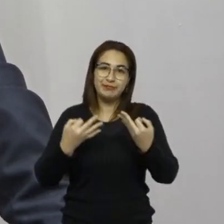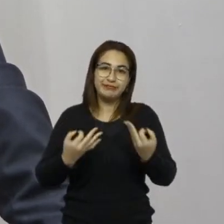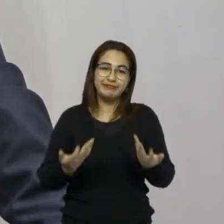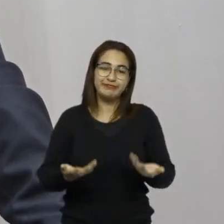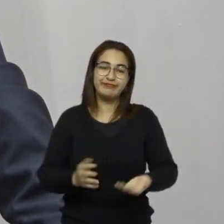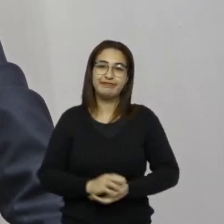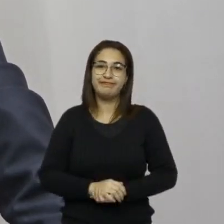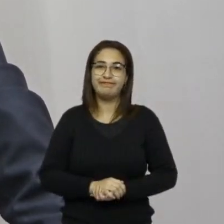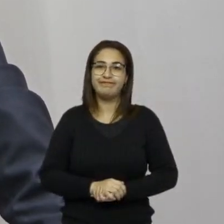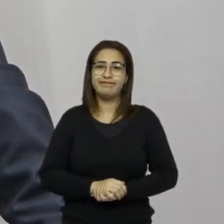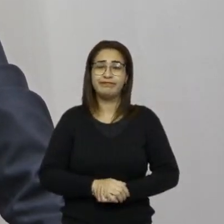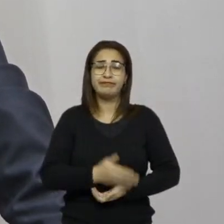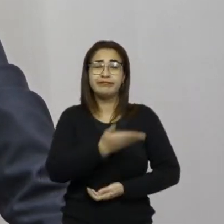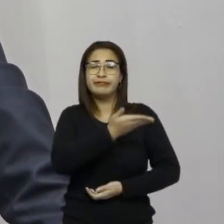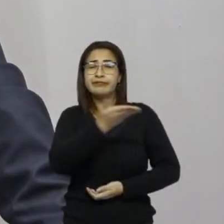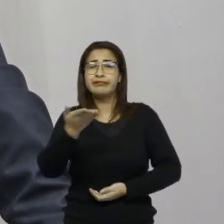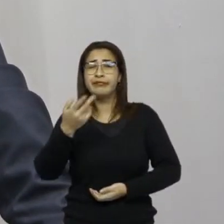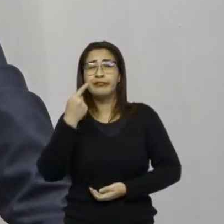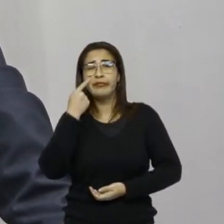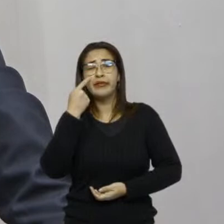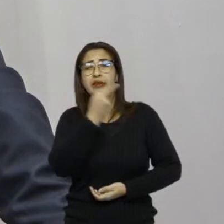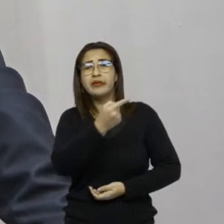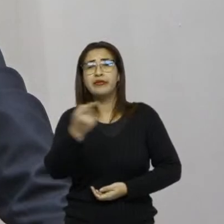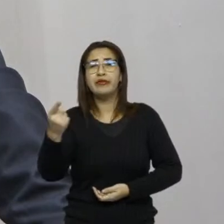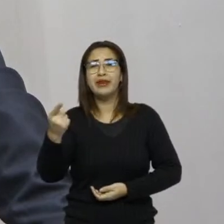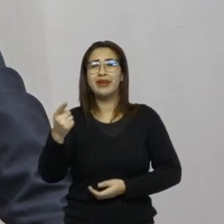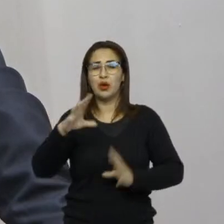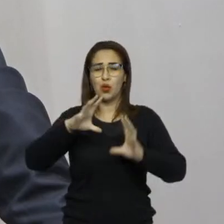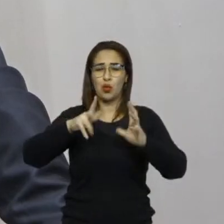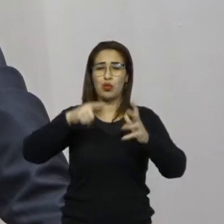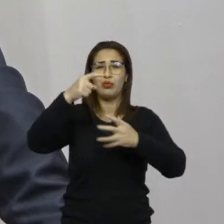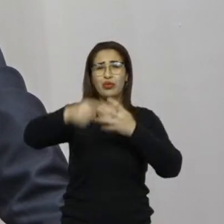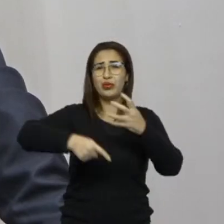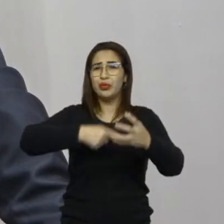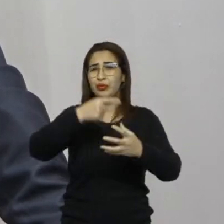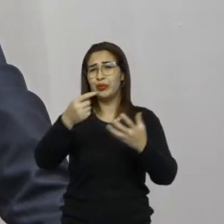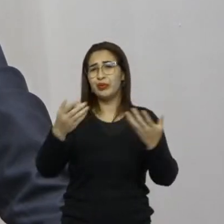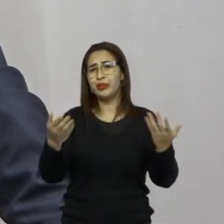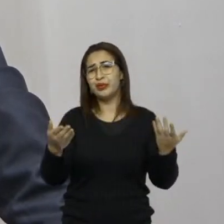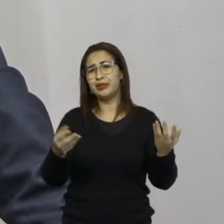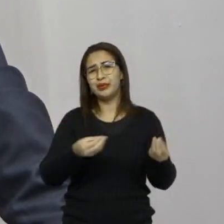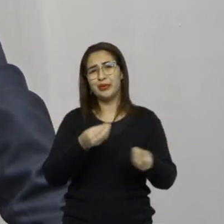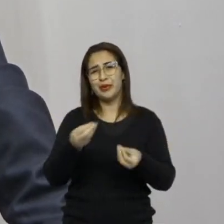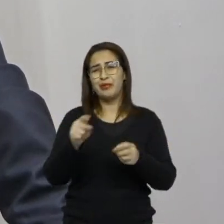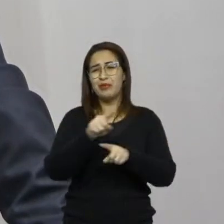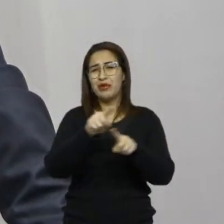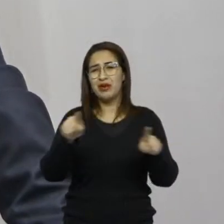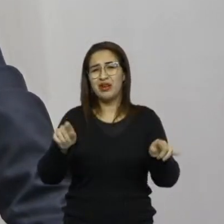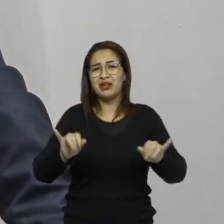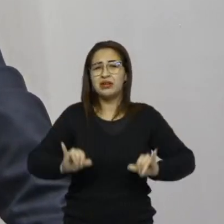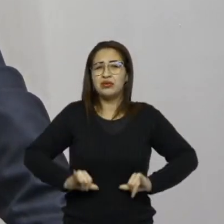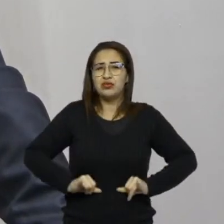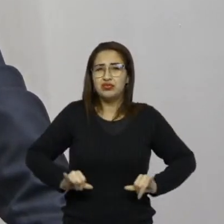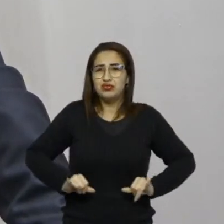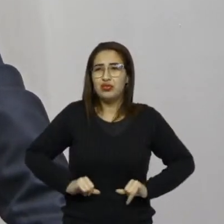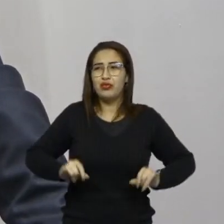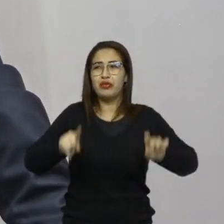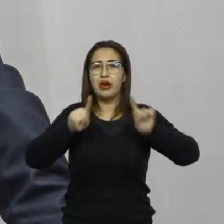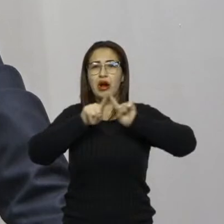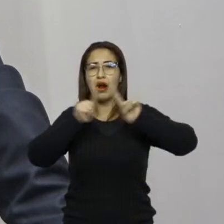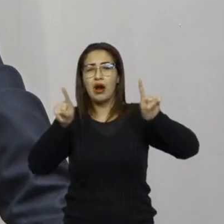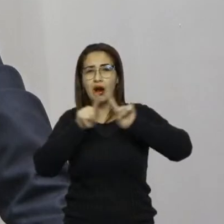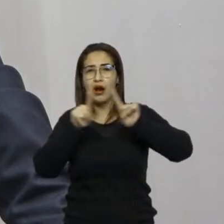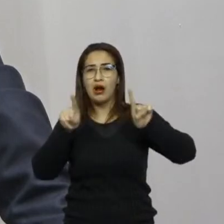o ambiente, o planeta como um todo, está chiando, está reclamando